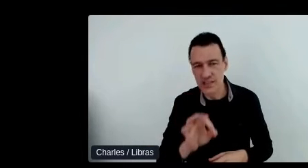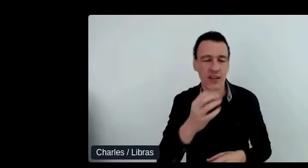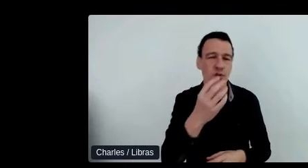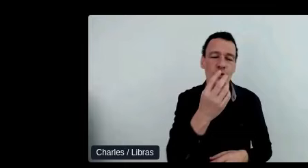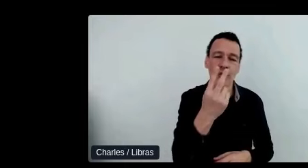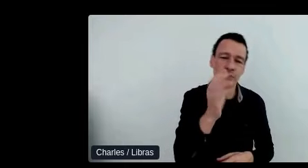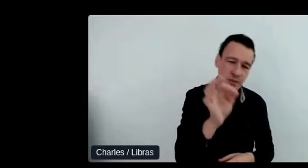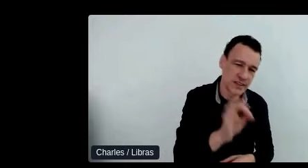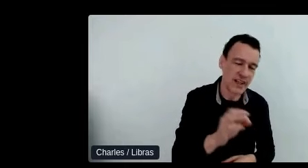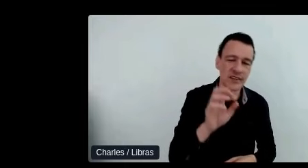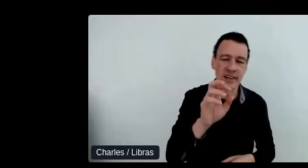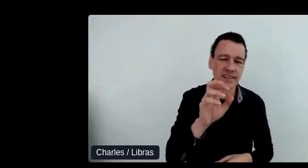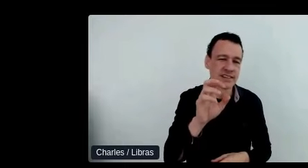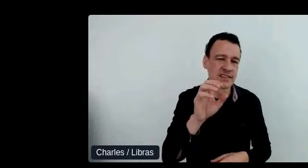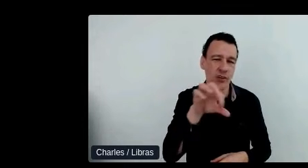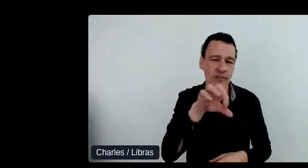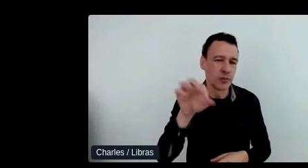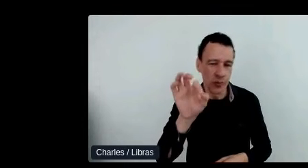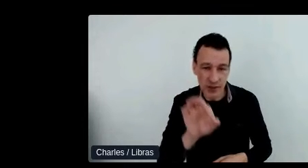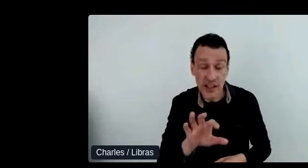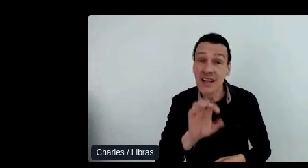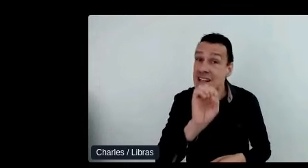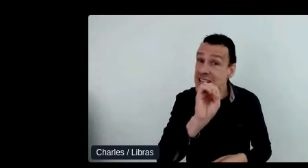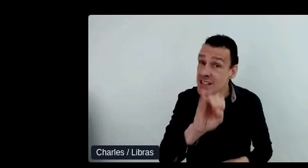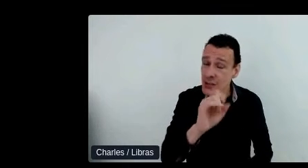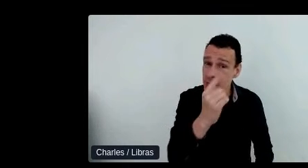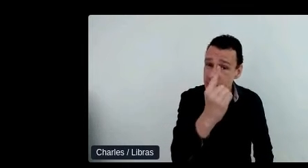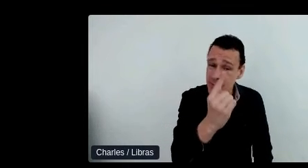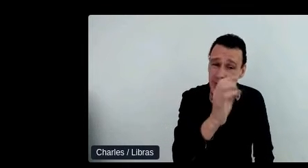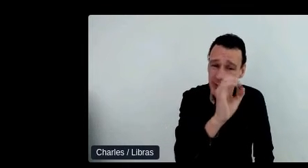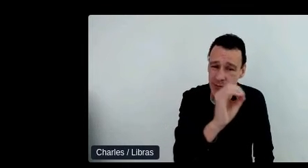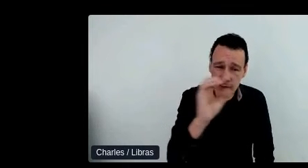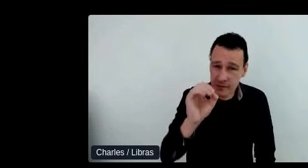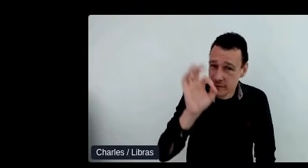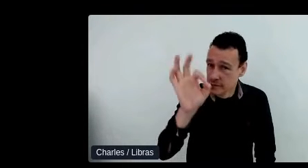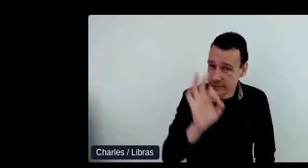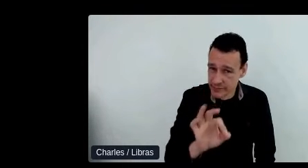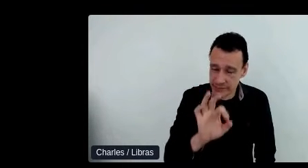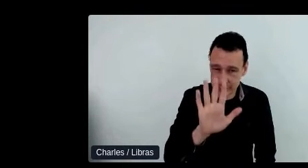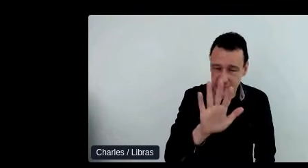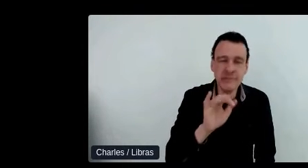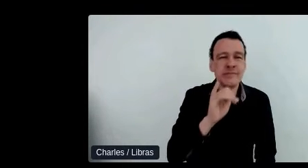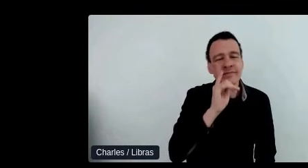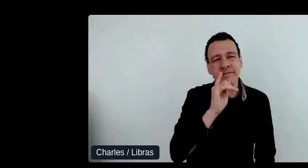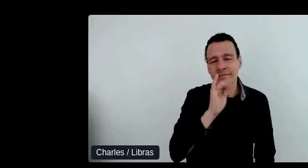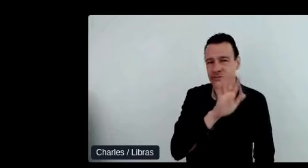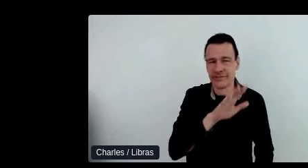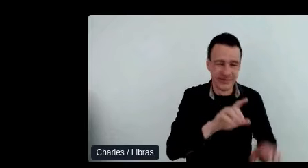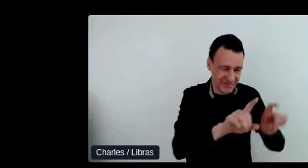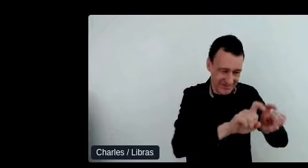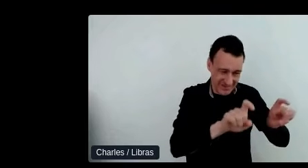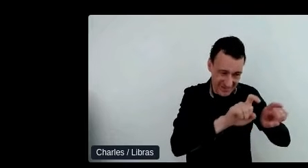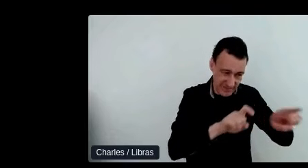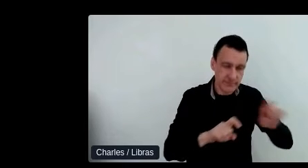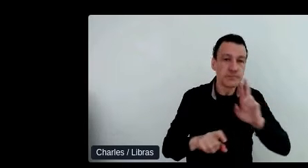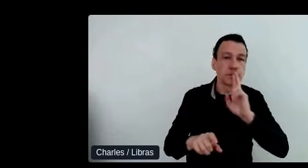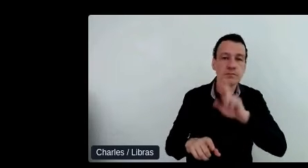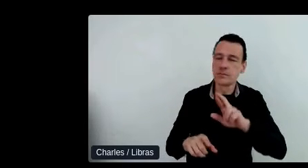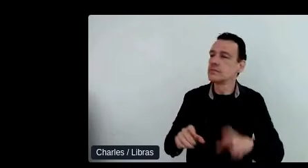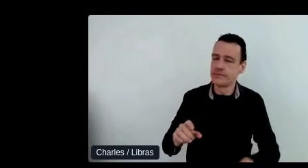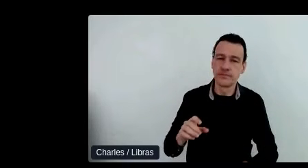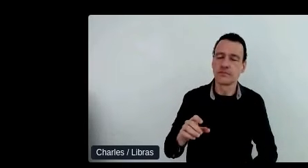Se tiver muito, 100%, tipo a máquina falando, eu tenho 100% de certeza de que eu estou certa,